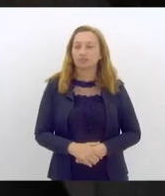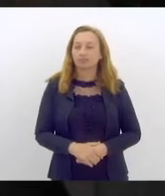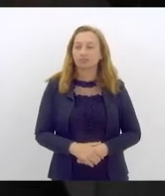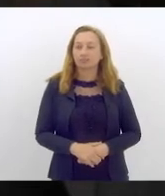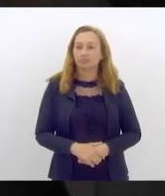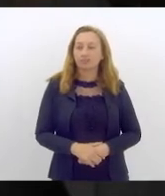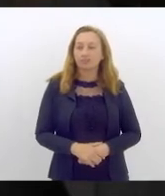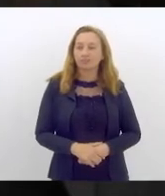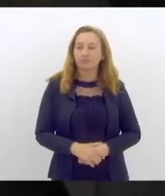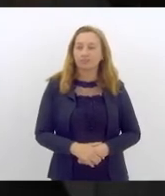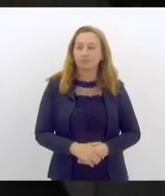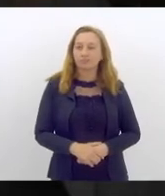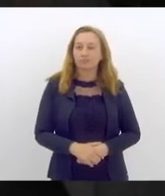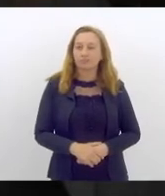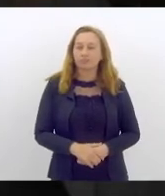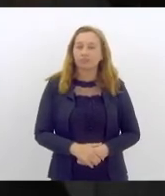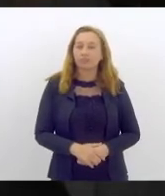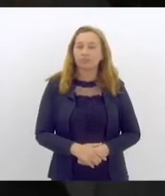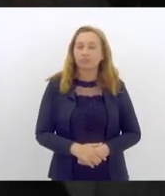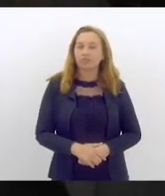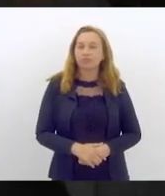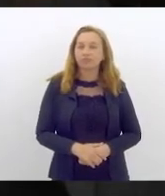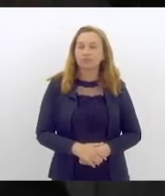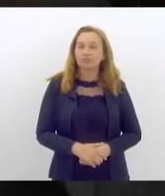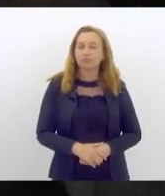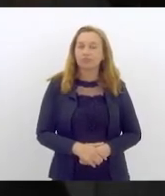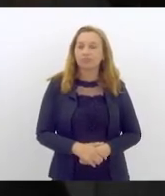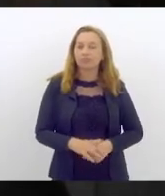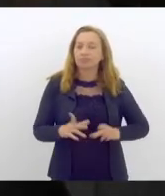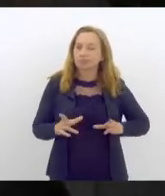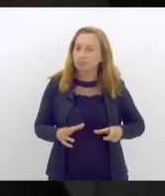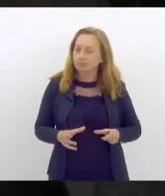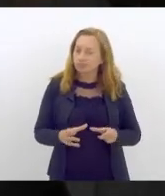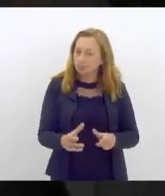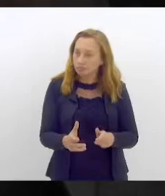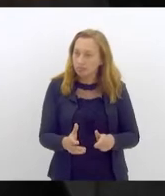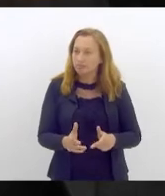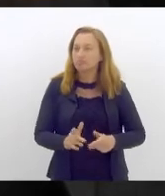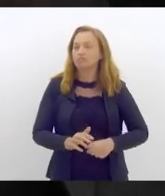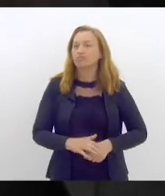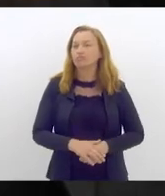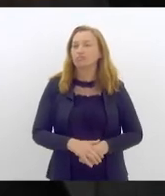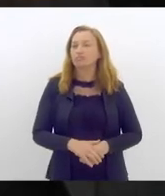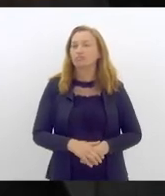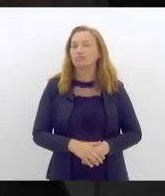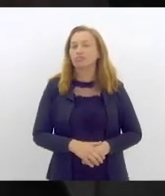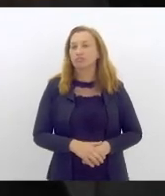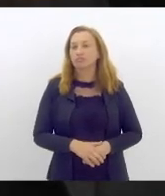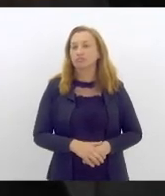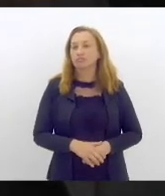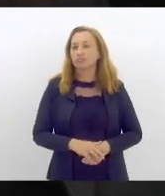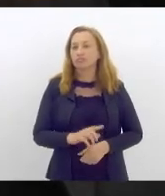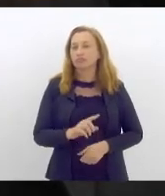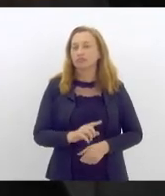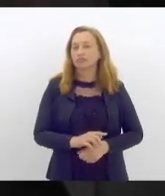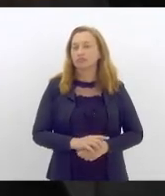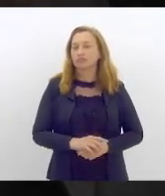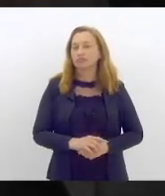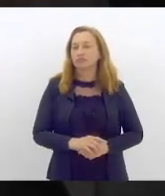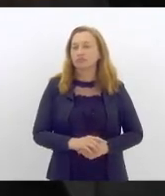para que a incidência do câncer não esteja